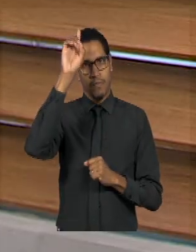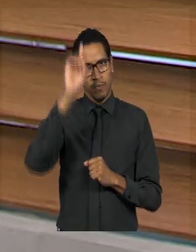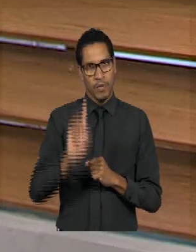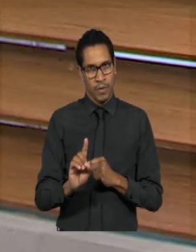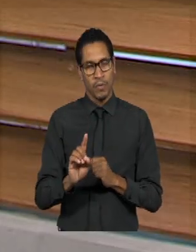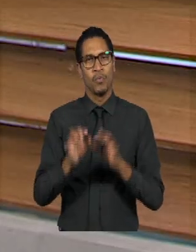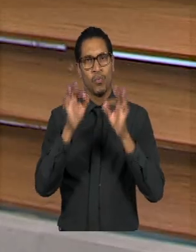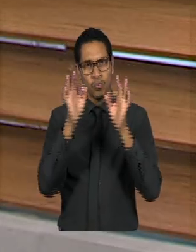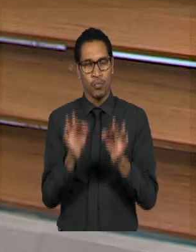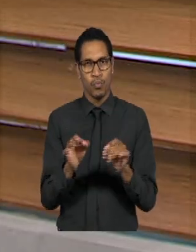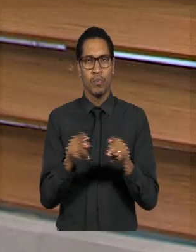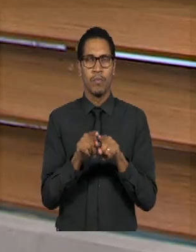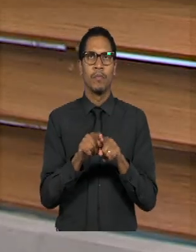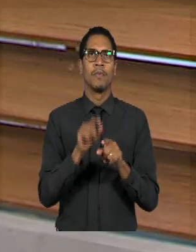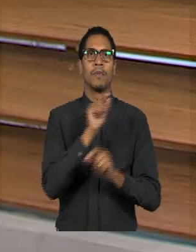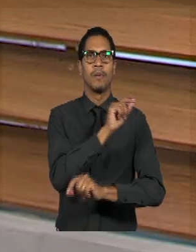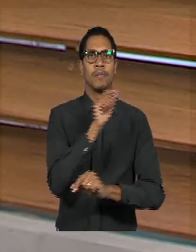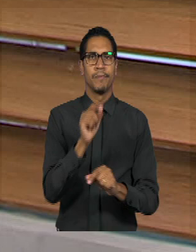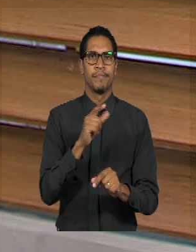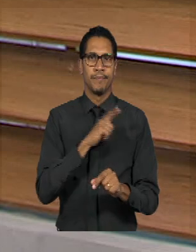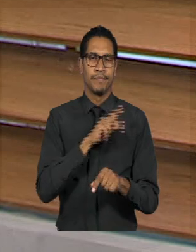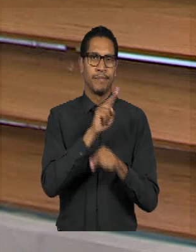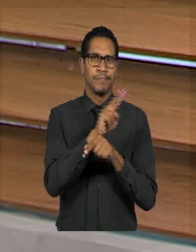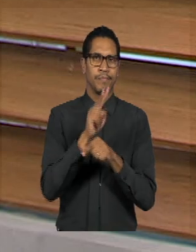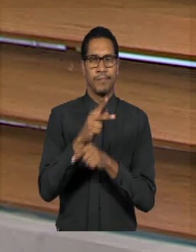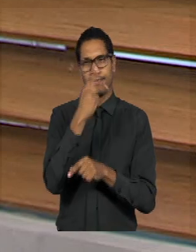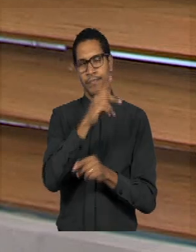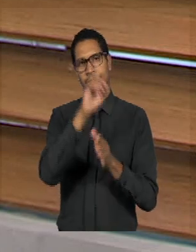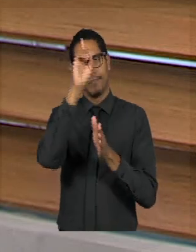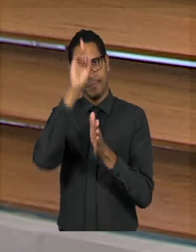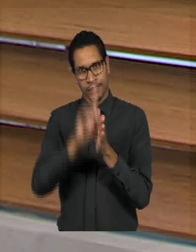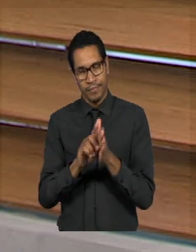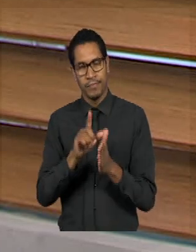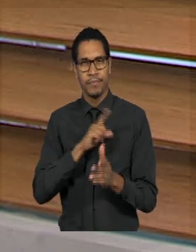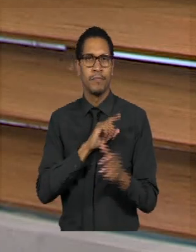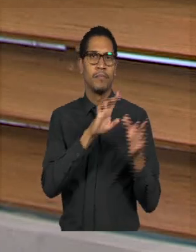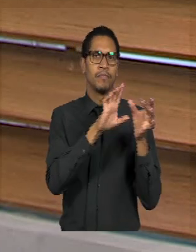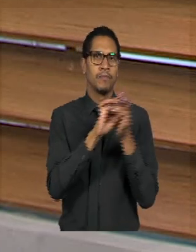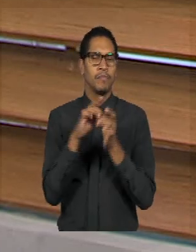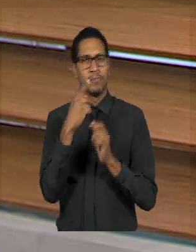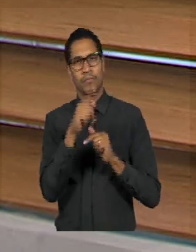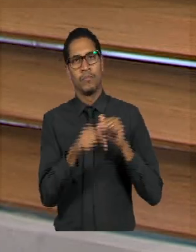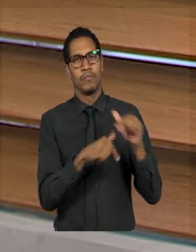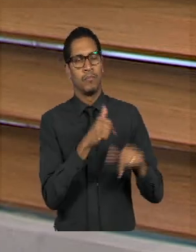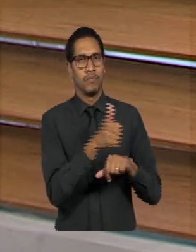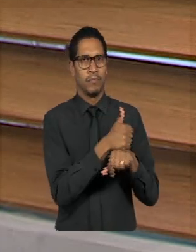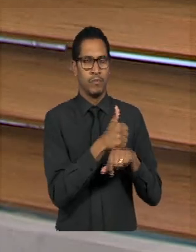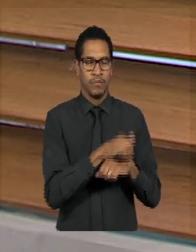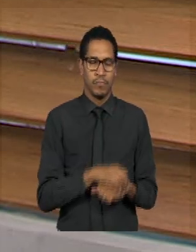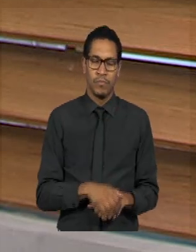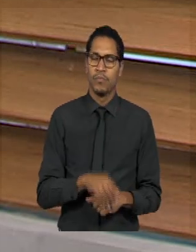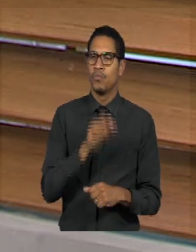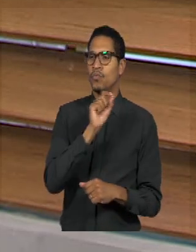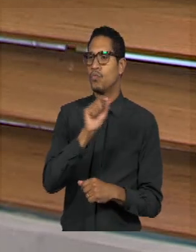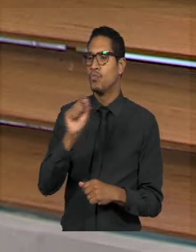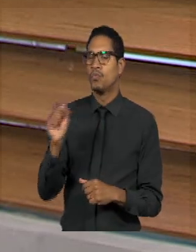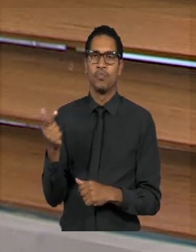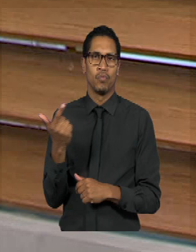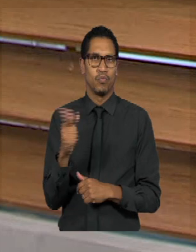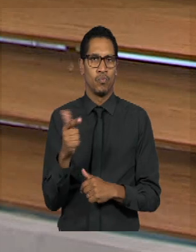tá? Cada um guardado o seu direito diante da sua situação profissional. Esses que não